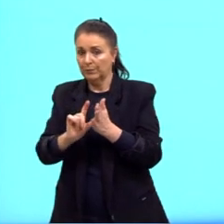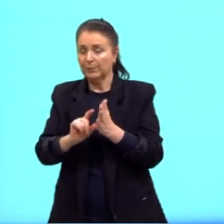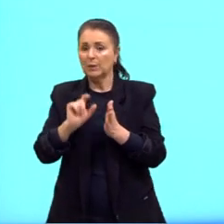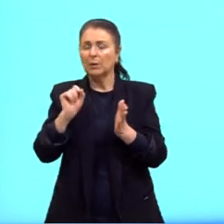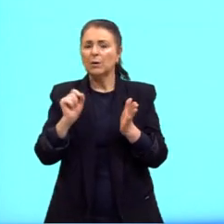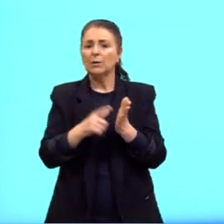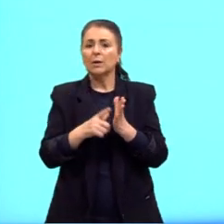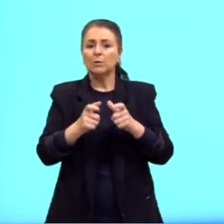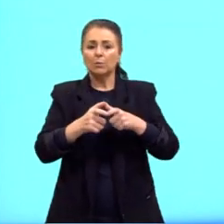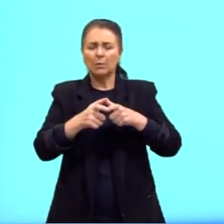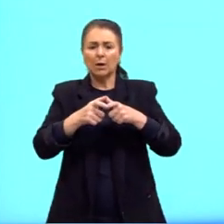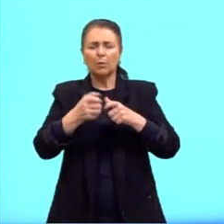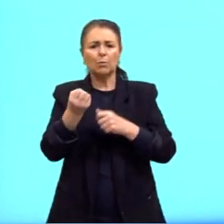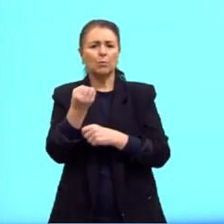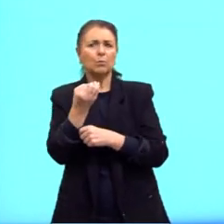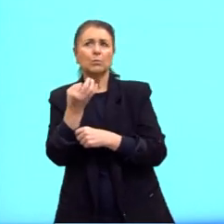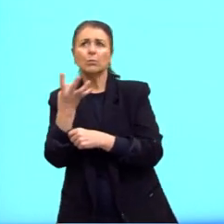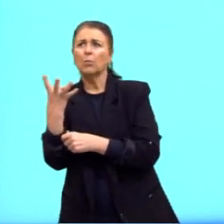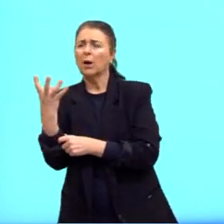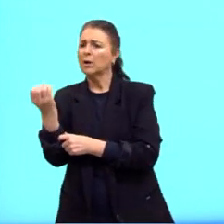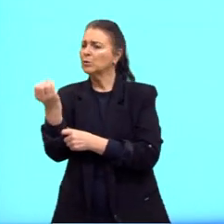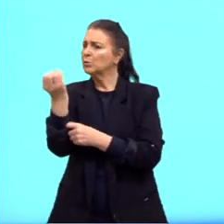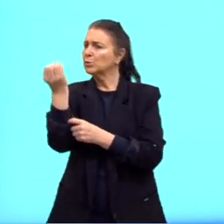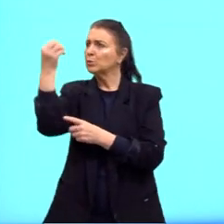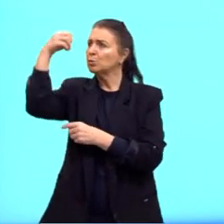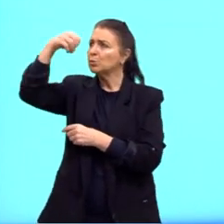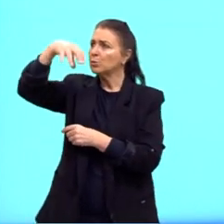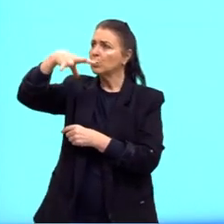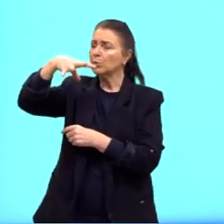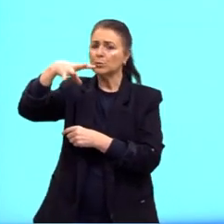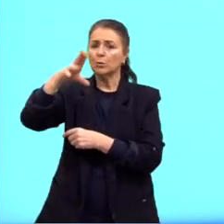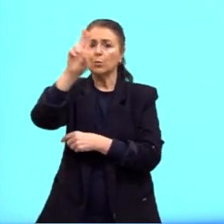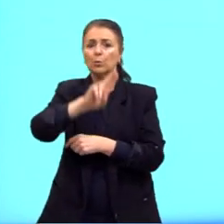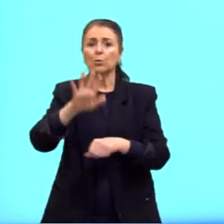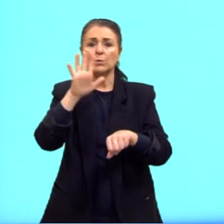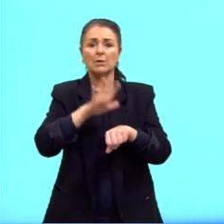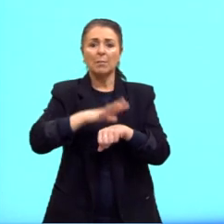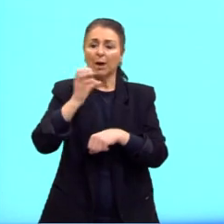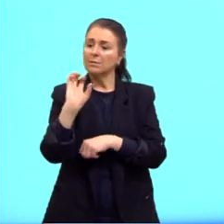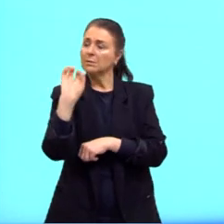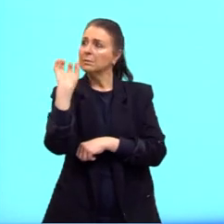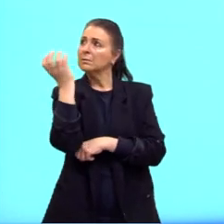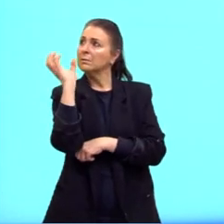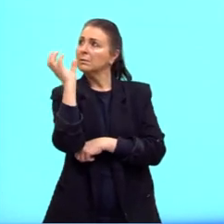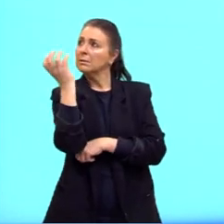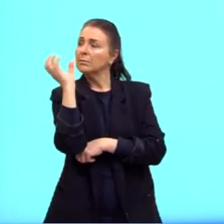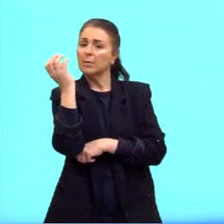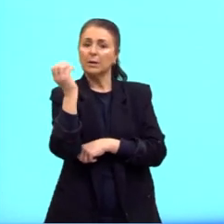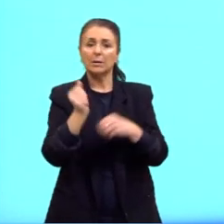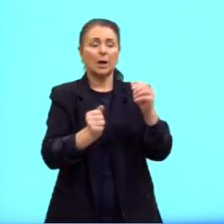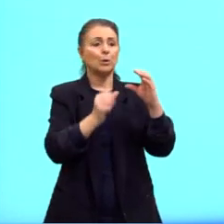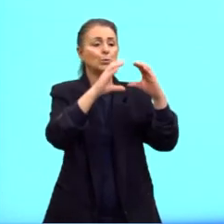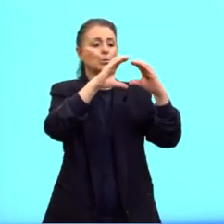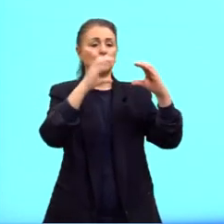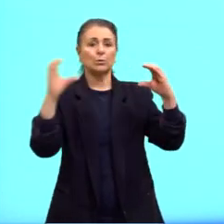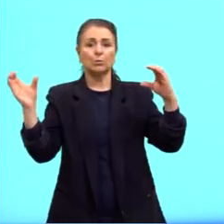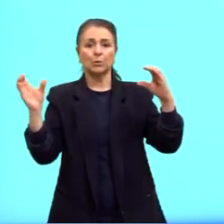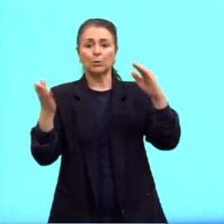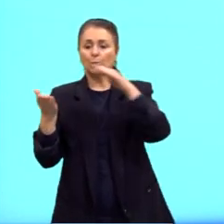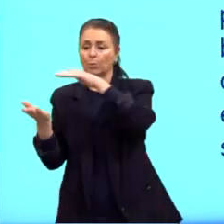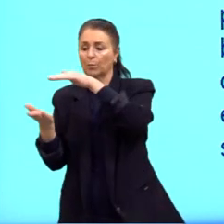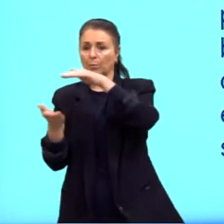então com a intensidade da luz é quando a gente adiciona mais lâmpadas a um circuito em paralelo